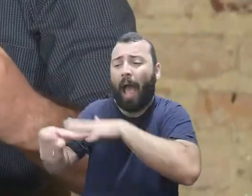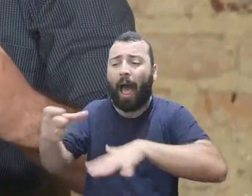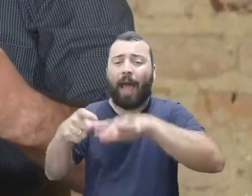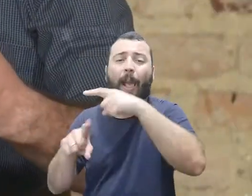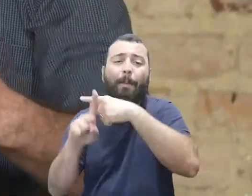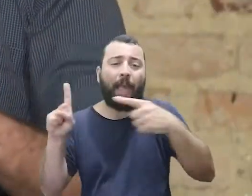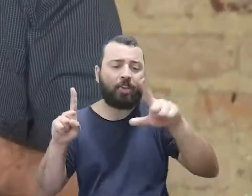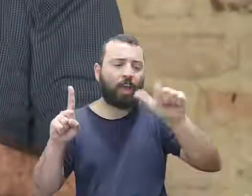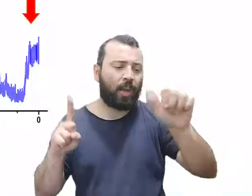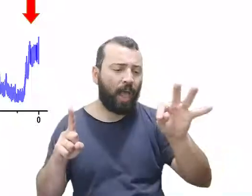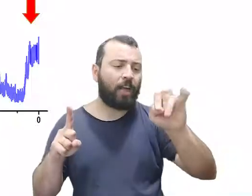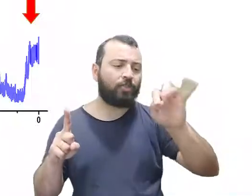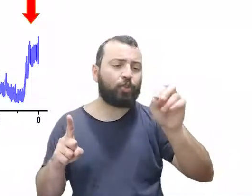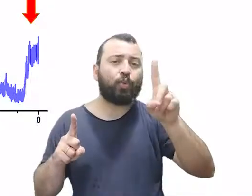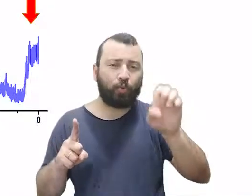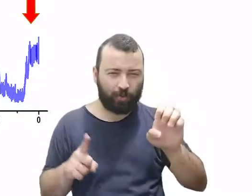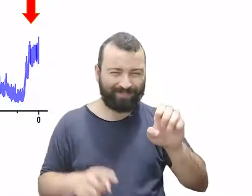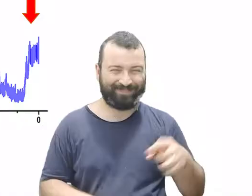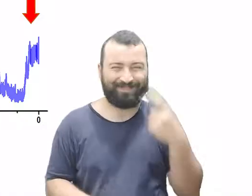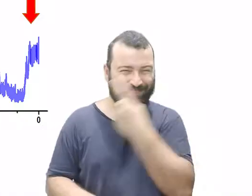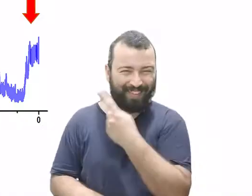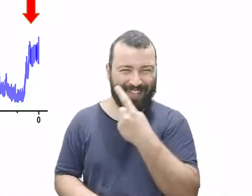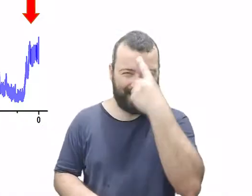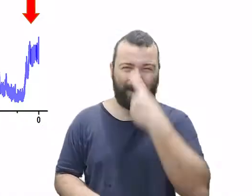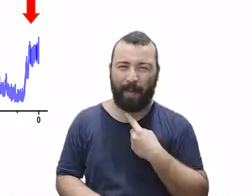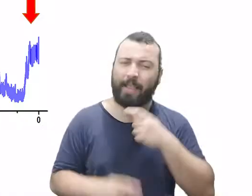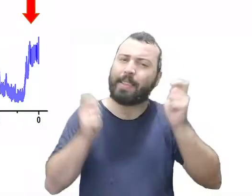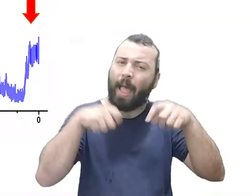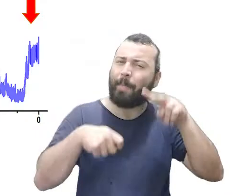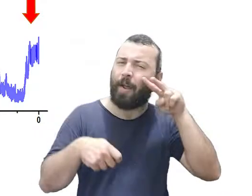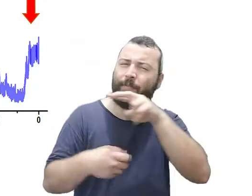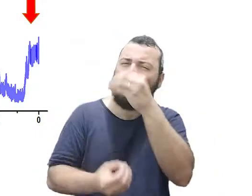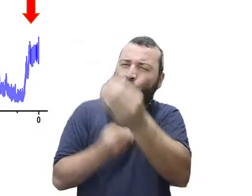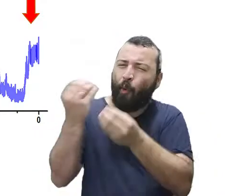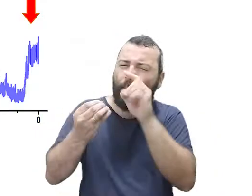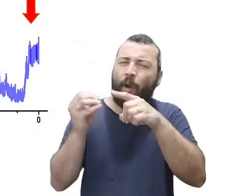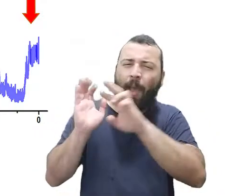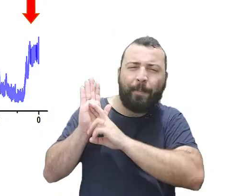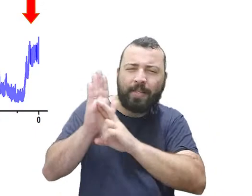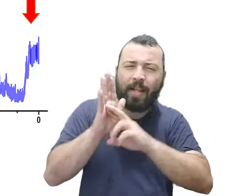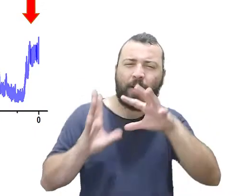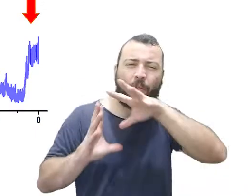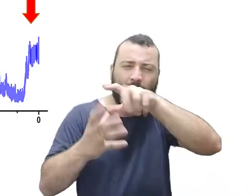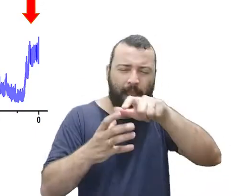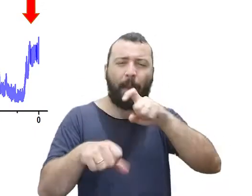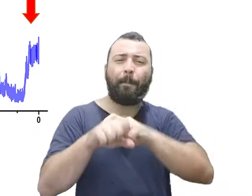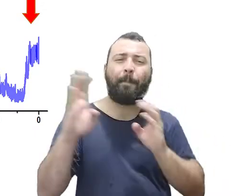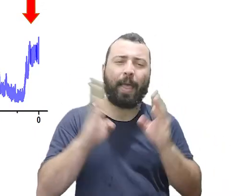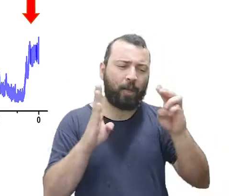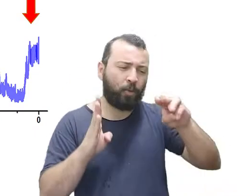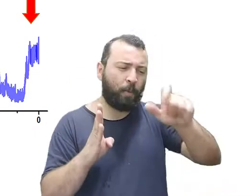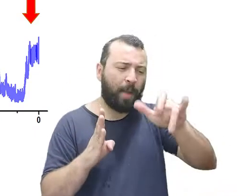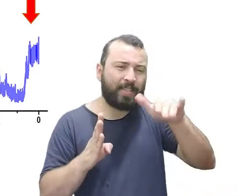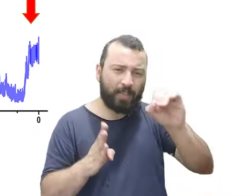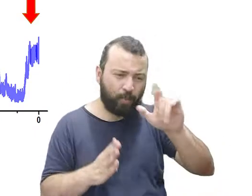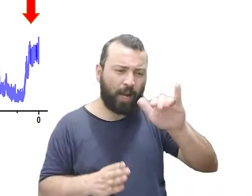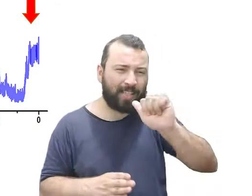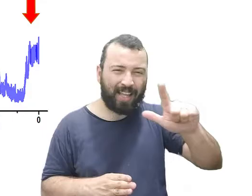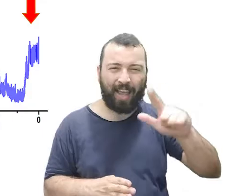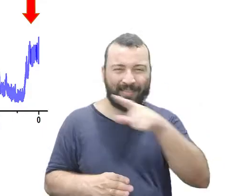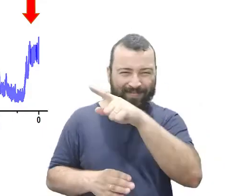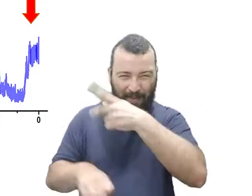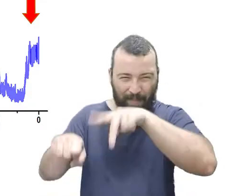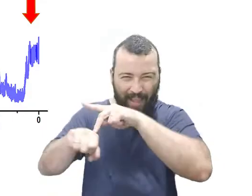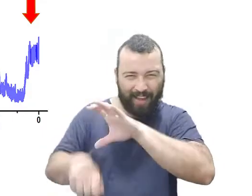de médias latitudes. Nessa imagem a gente consegue ver como que fica a representação da Terra durante um máximo glacial, com quase